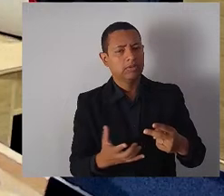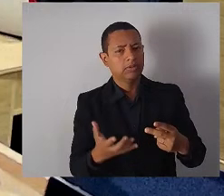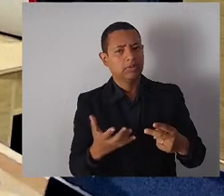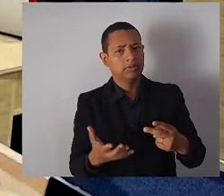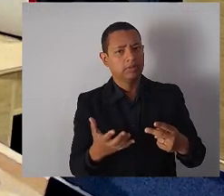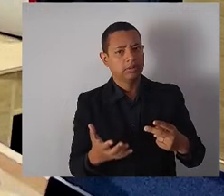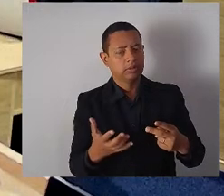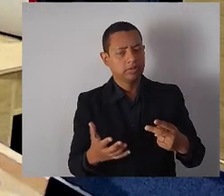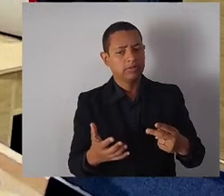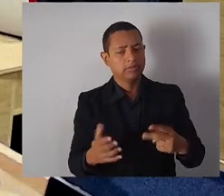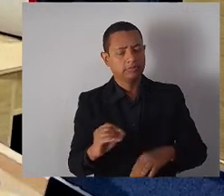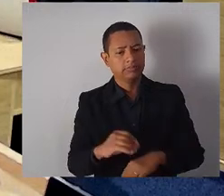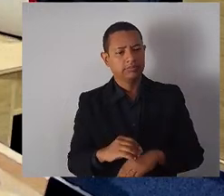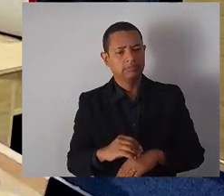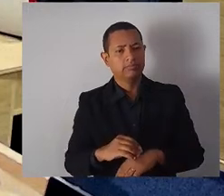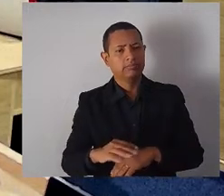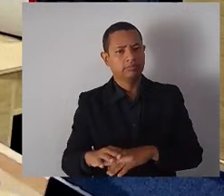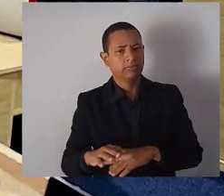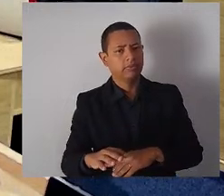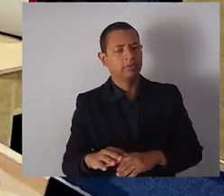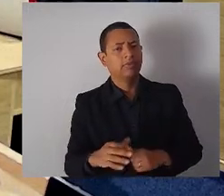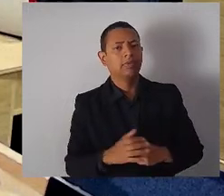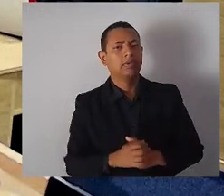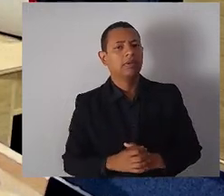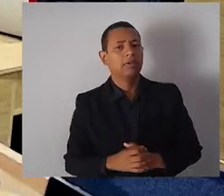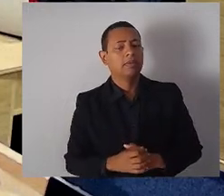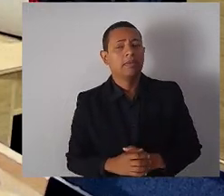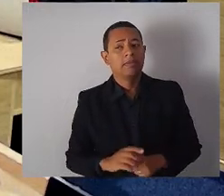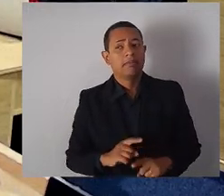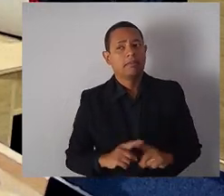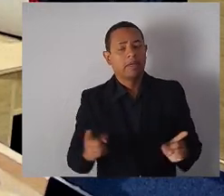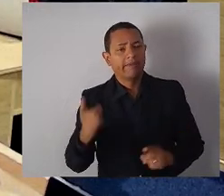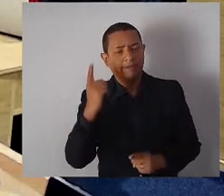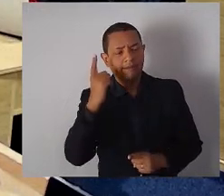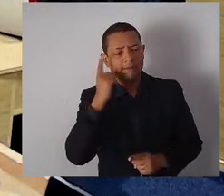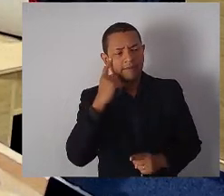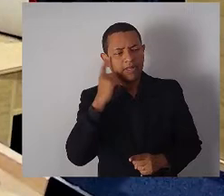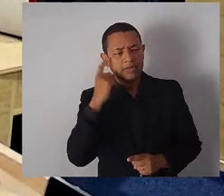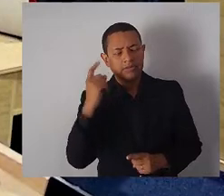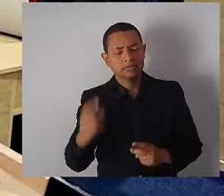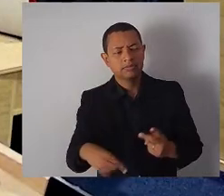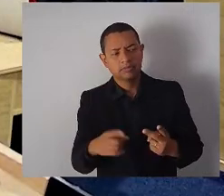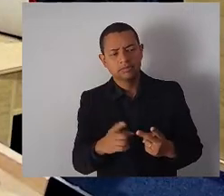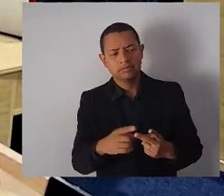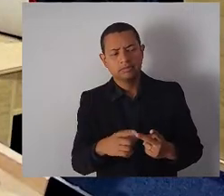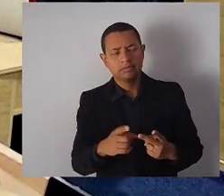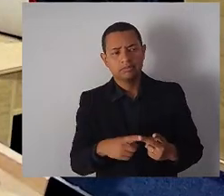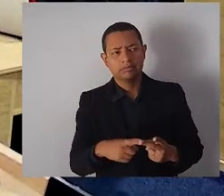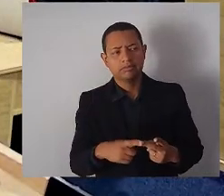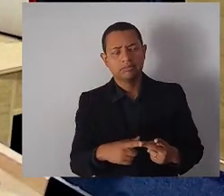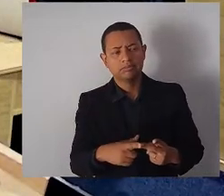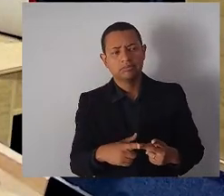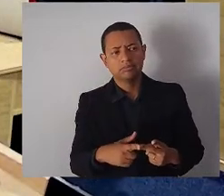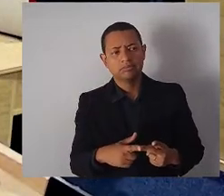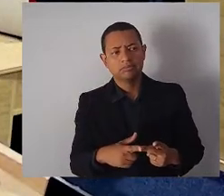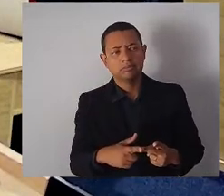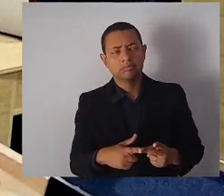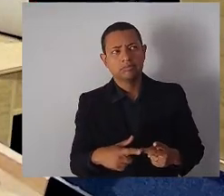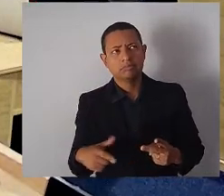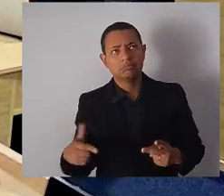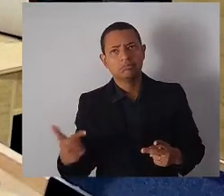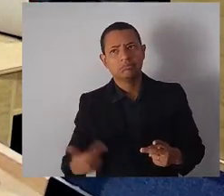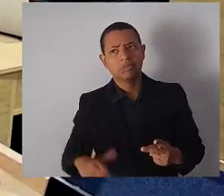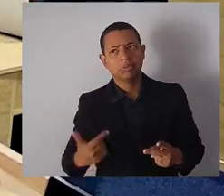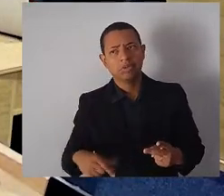para a discussão dos pares, mas eu vejo aqui realmente inexistir o interesse de agir